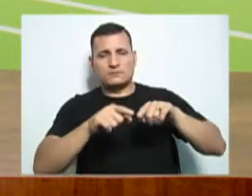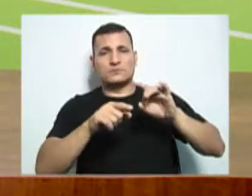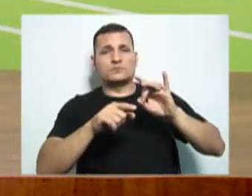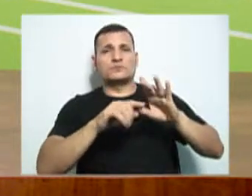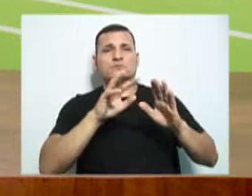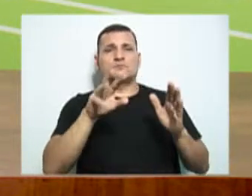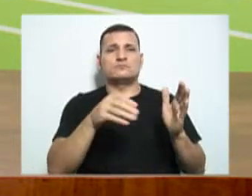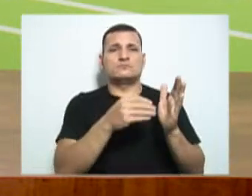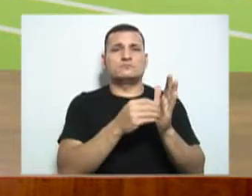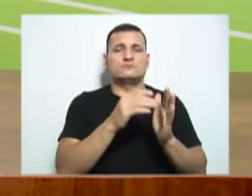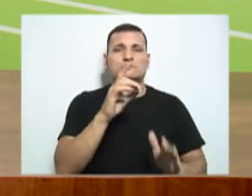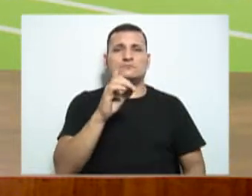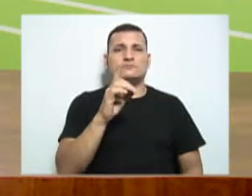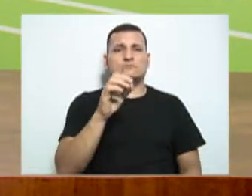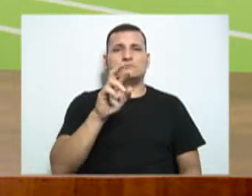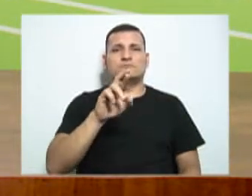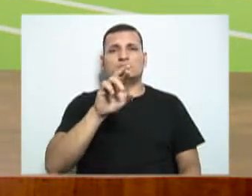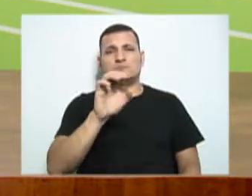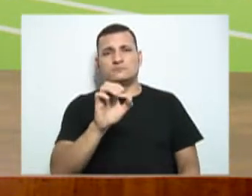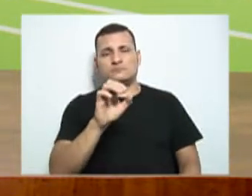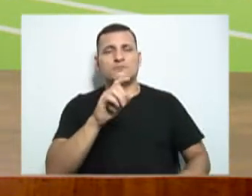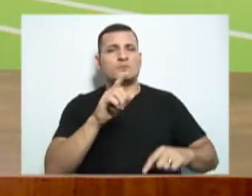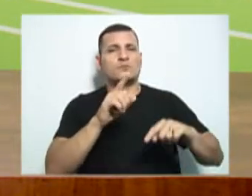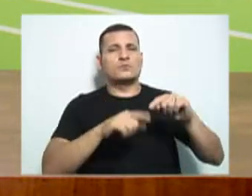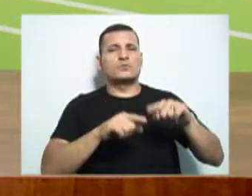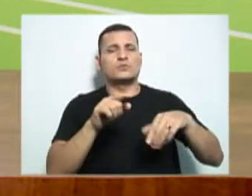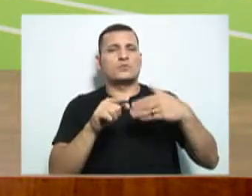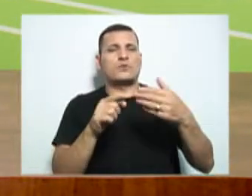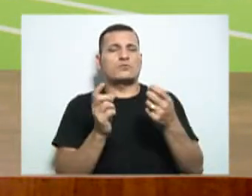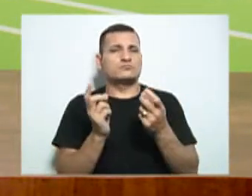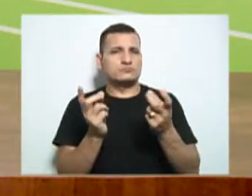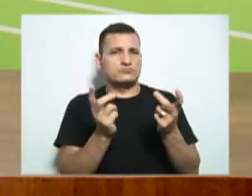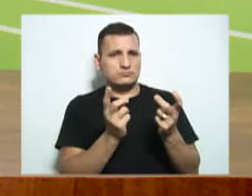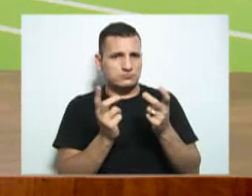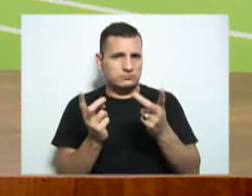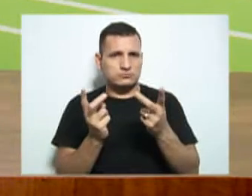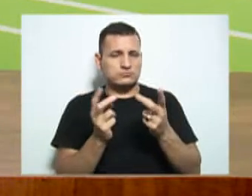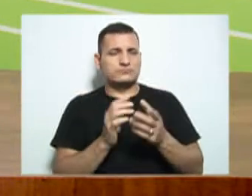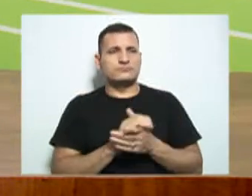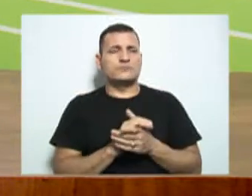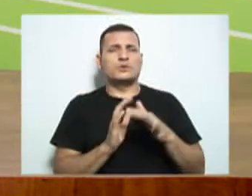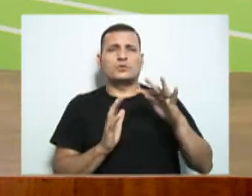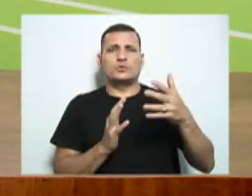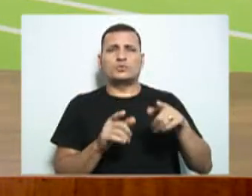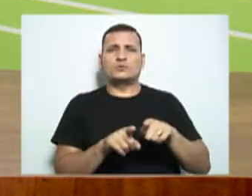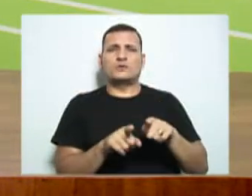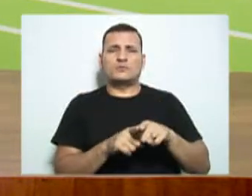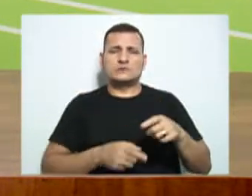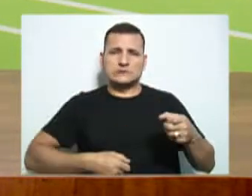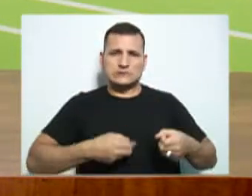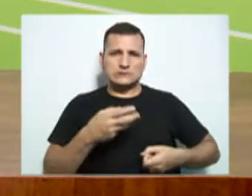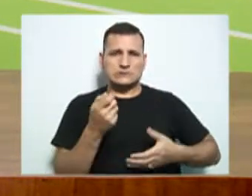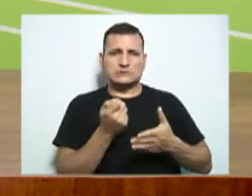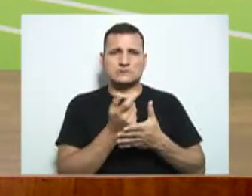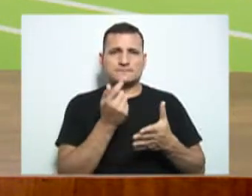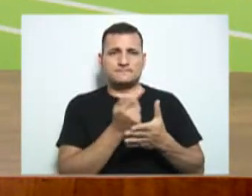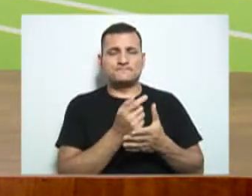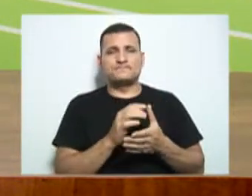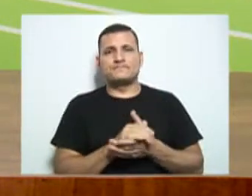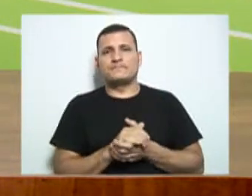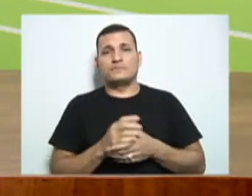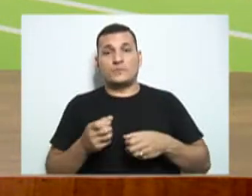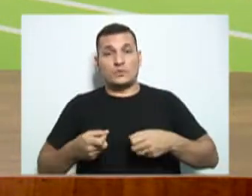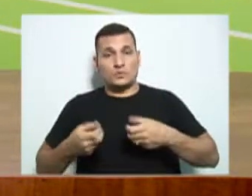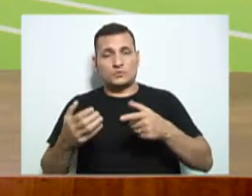dos produtos realmente vendidos. E as despesas, todas as despesas. Já no custeio